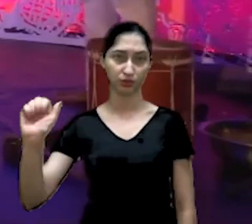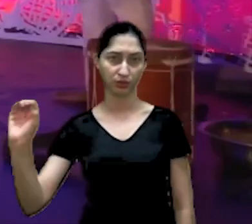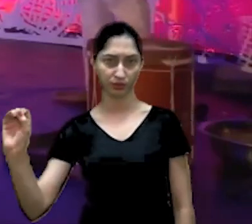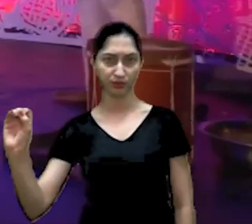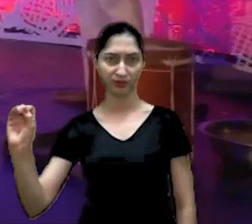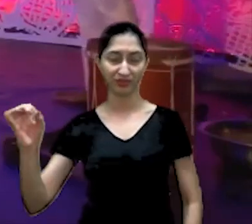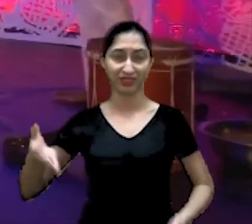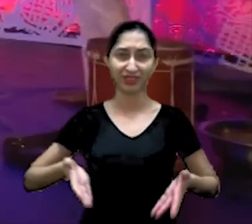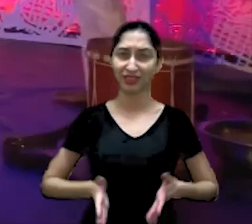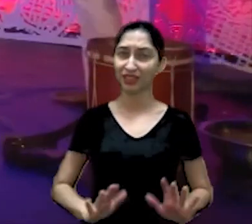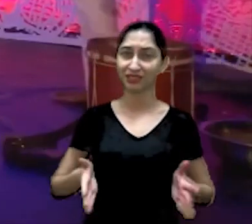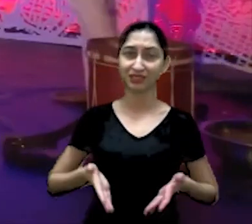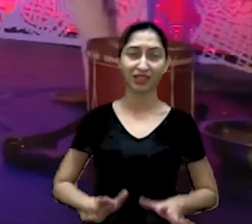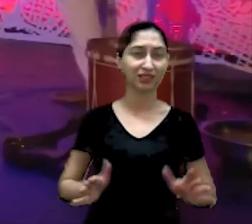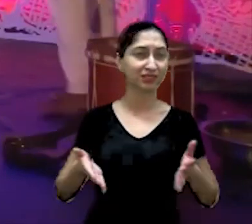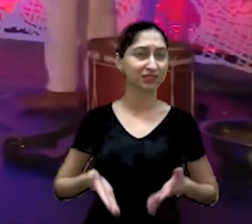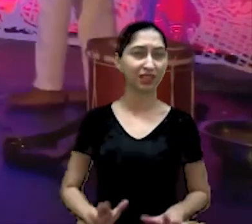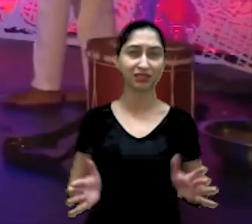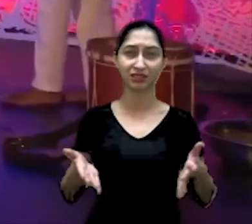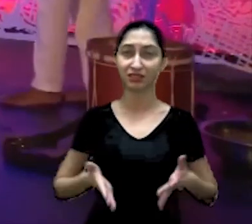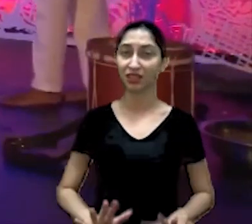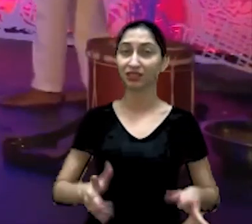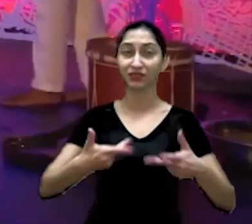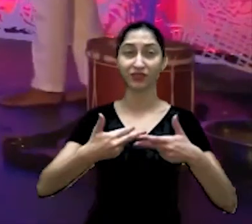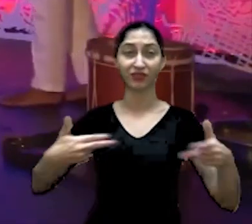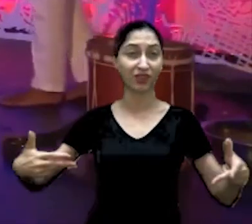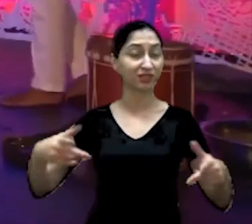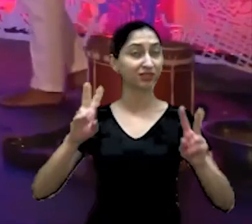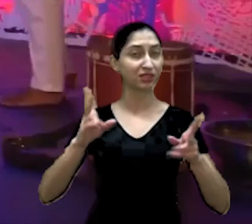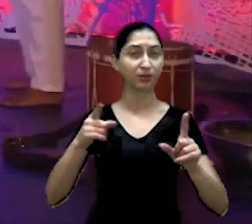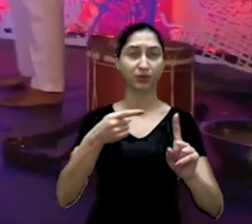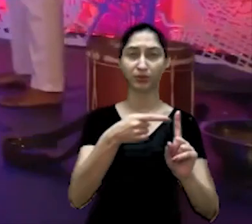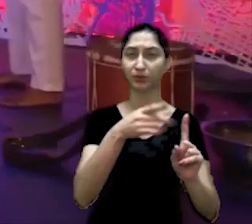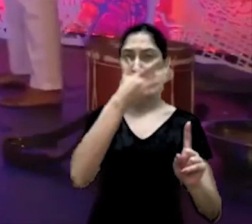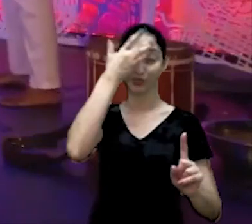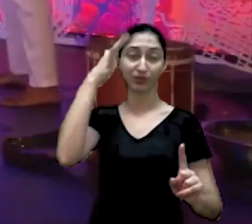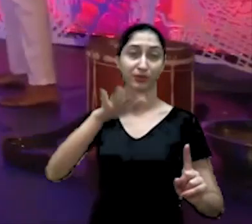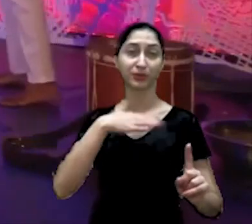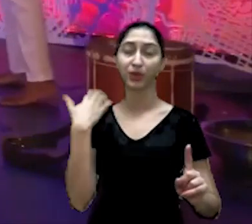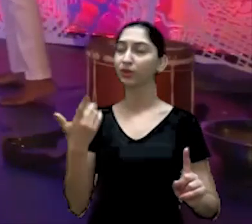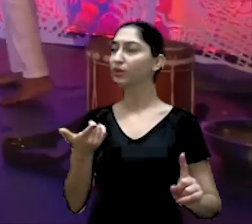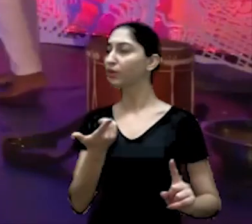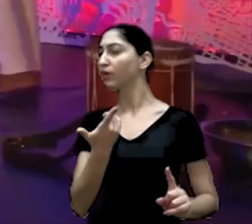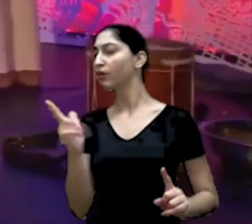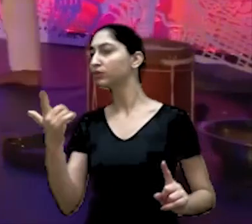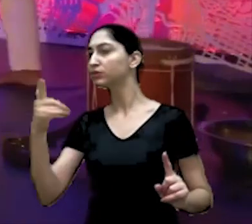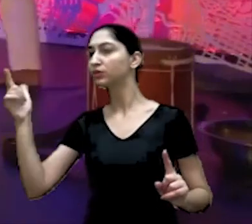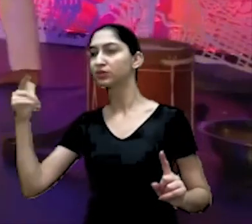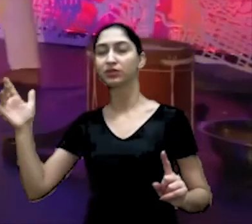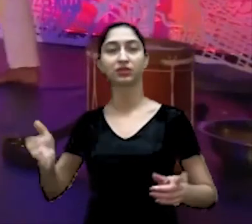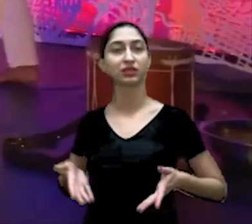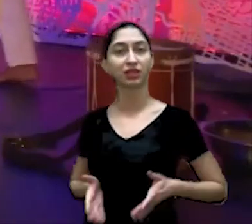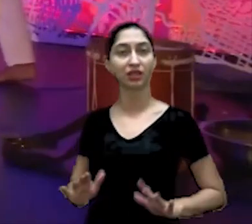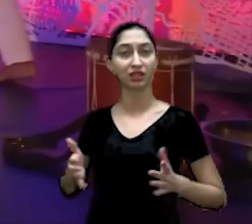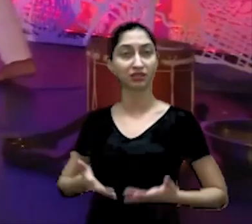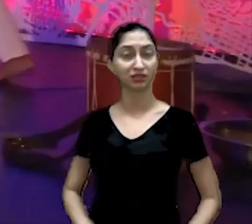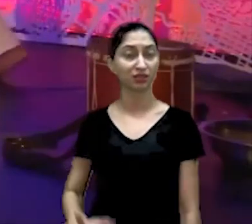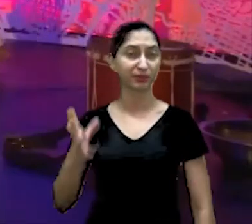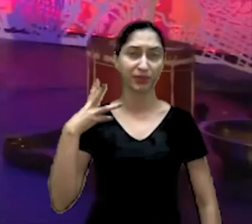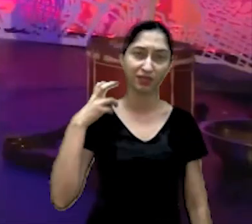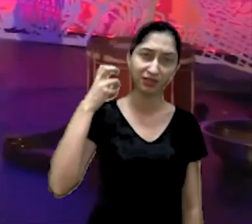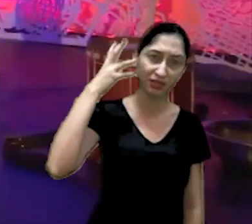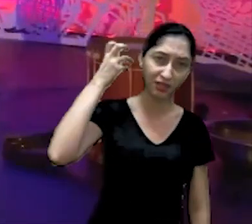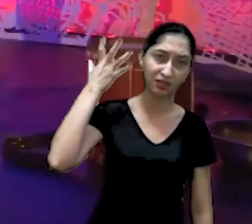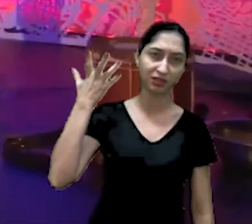Nascem milhares dos nossos cada vez que um dos nossos cai. Cláudias. Nascem milhares dos nossos cada vez que um dos nossos